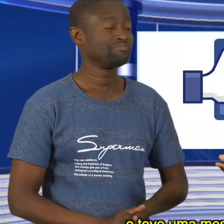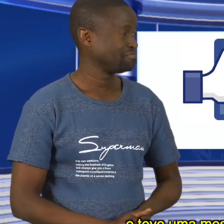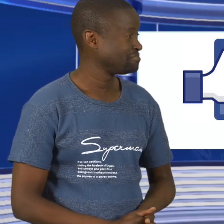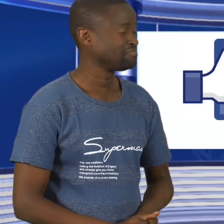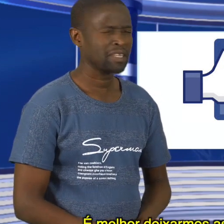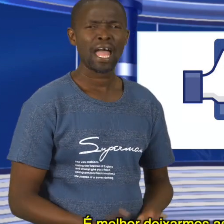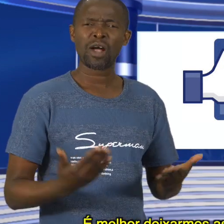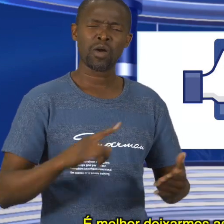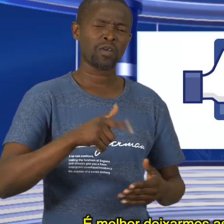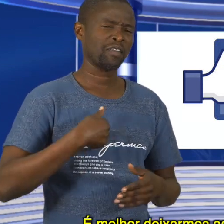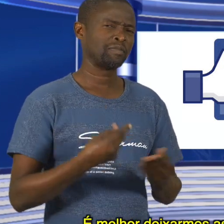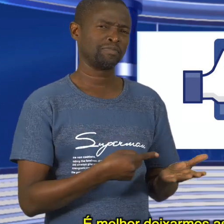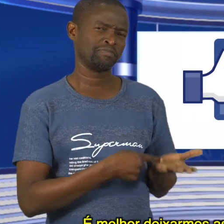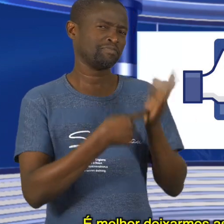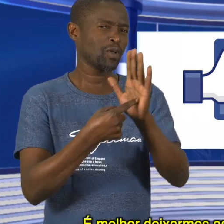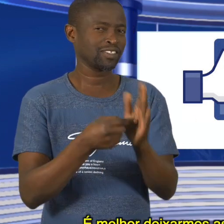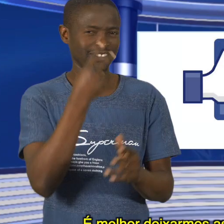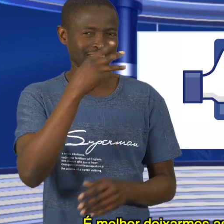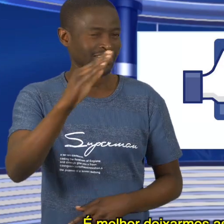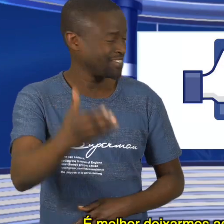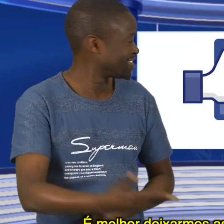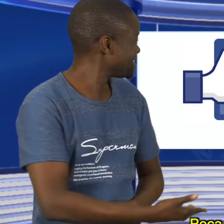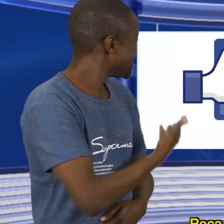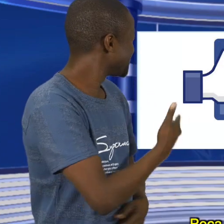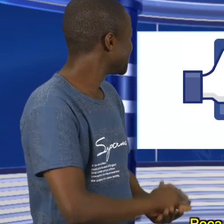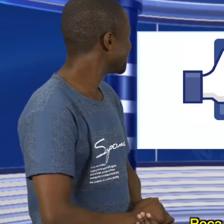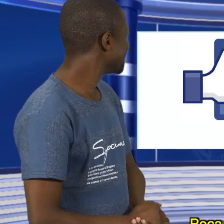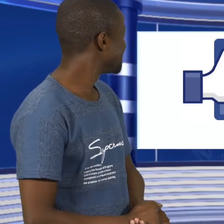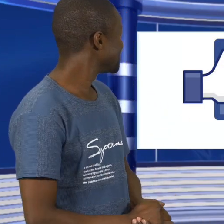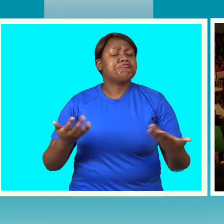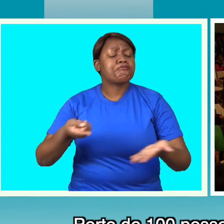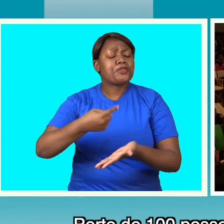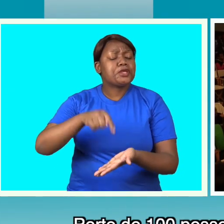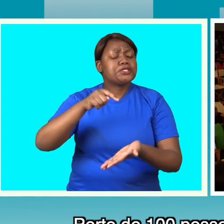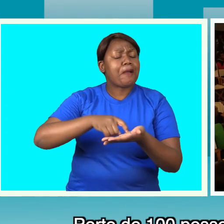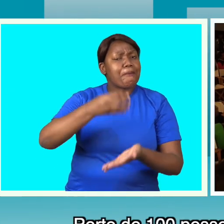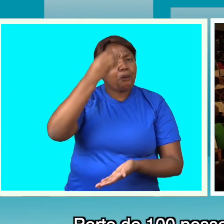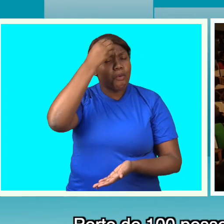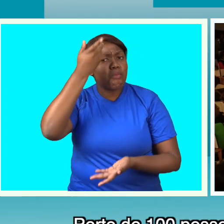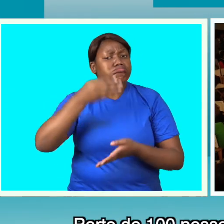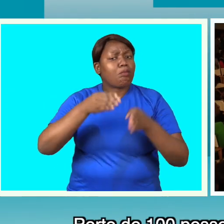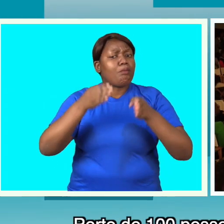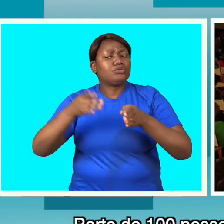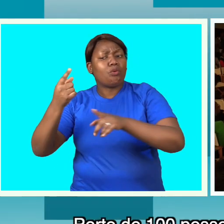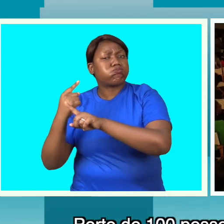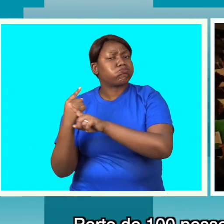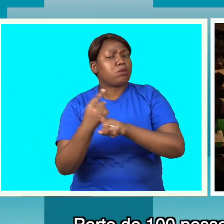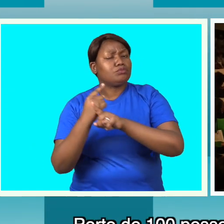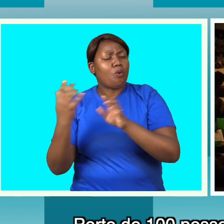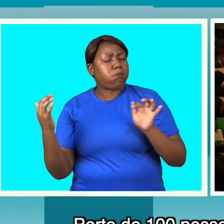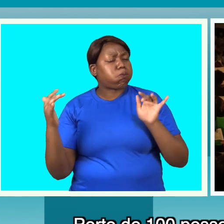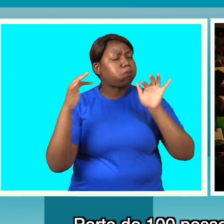mesmo lindo. Melhor deixarmos as imagens falarem por si. Peça na tela. Perto de 100 pessoas